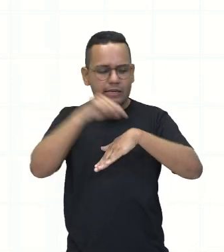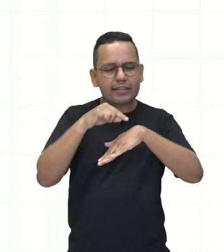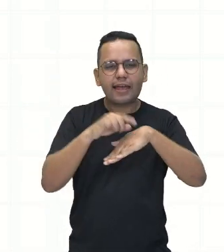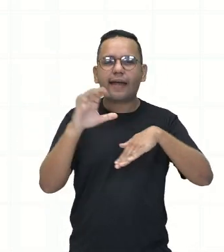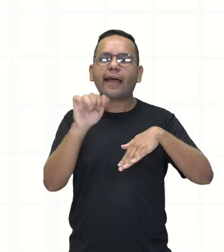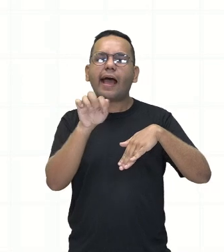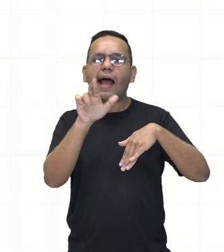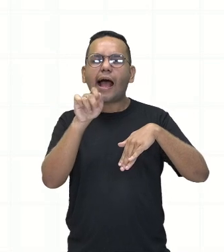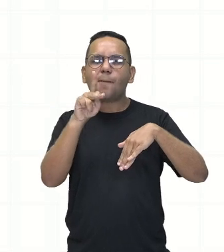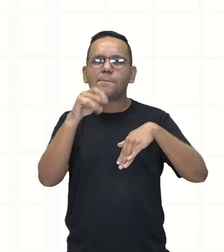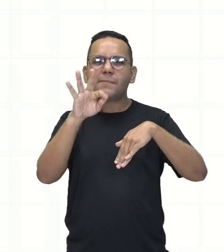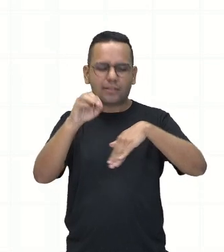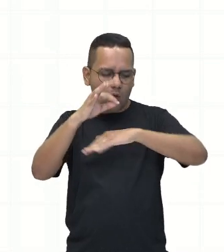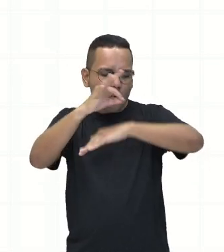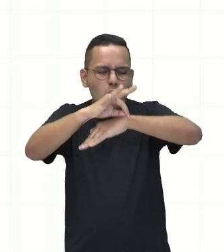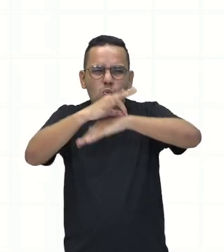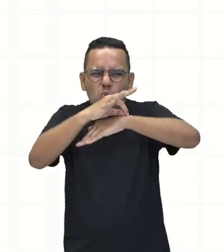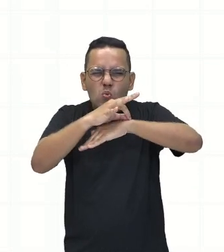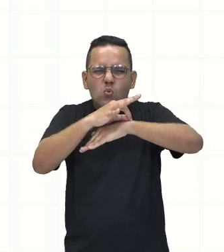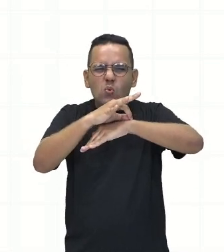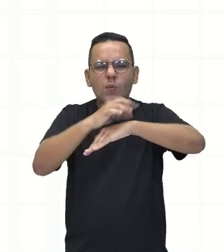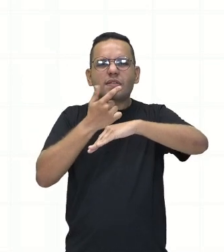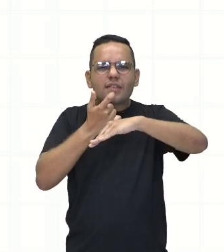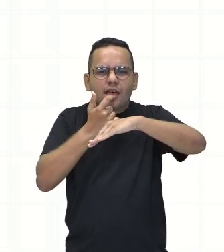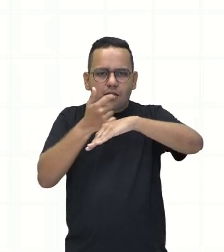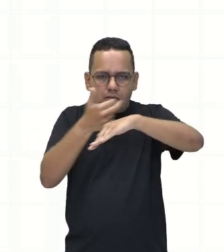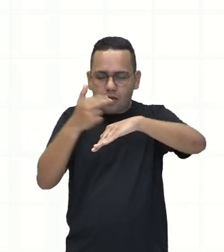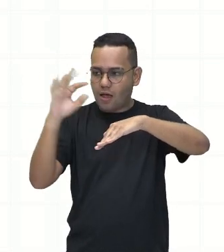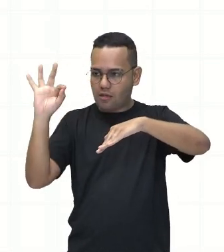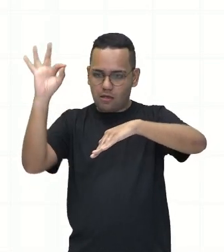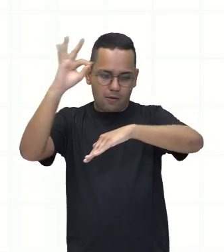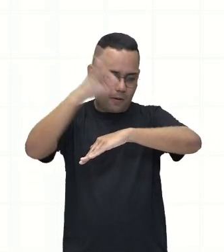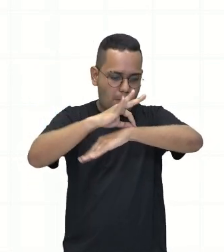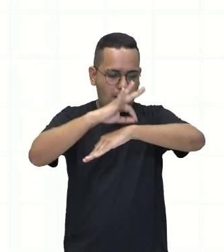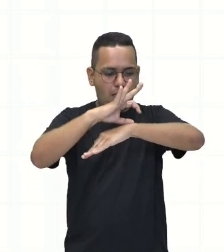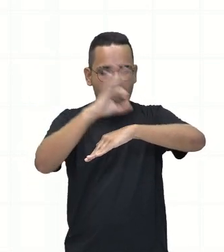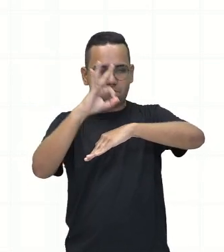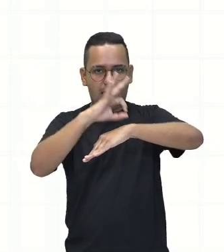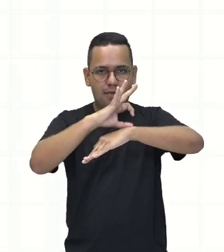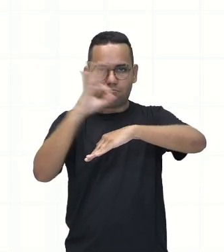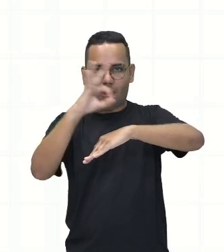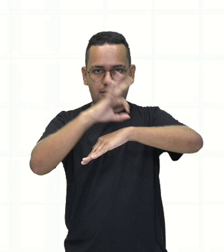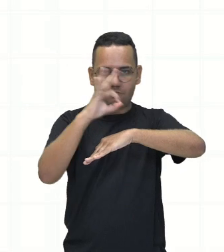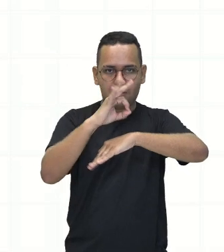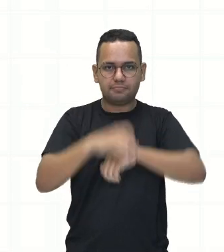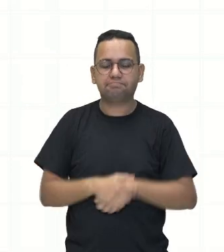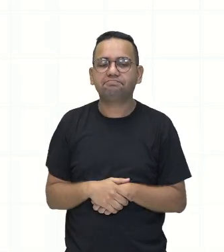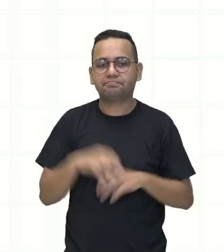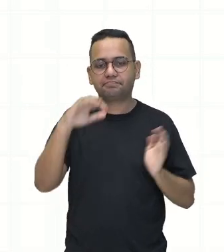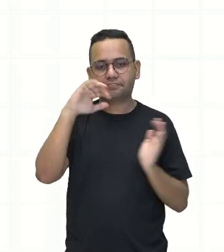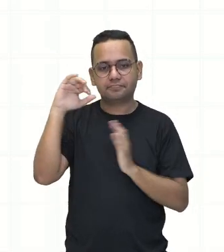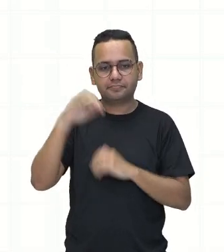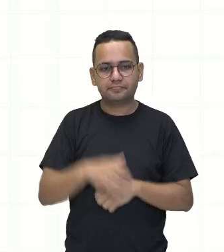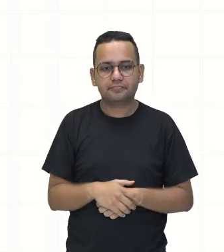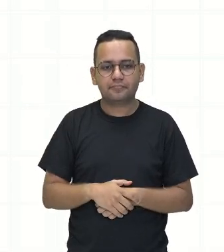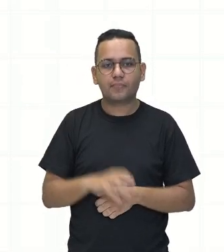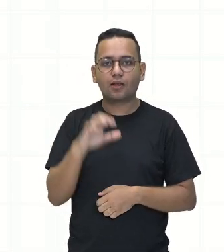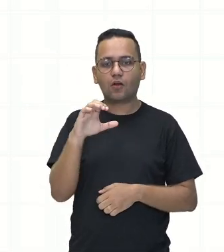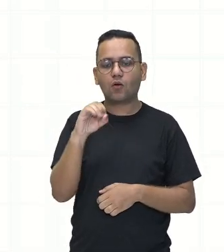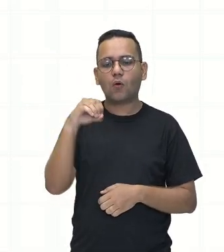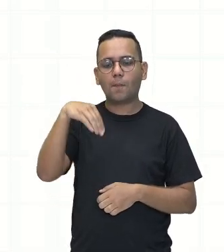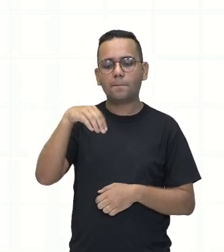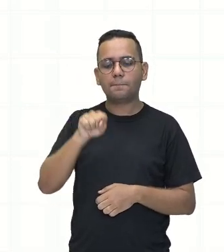de alimento dos dentes do jacaré, né? Falamos também em comensalismo, né? Comensalismo é quando eu